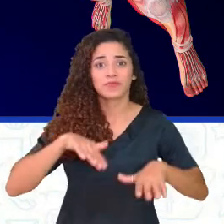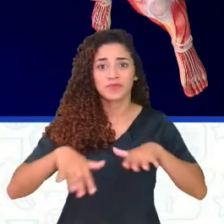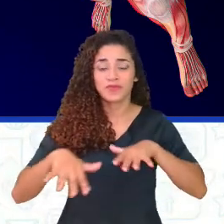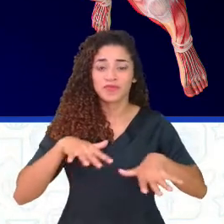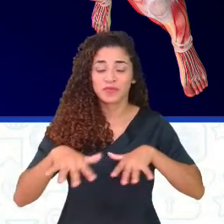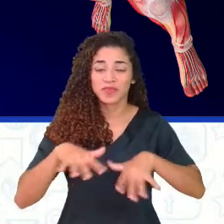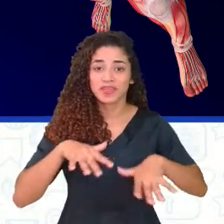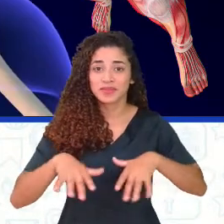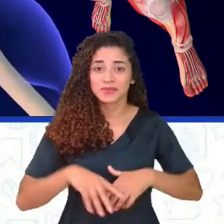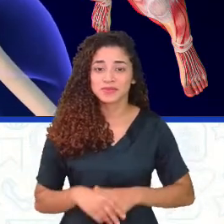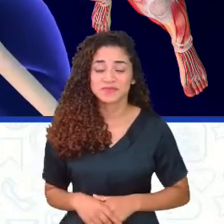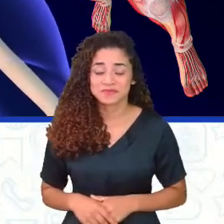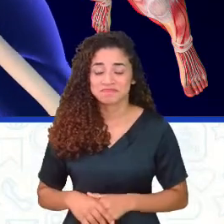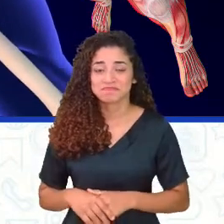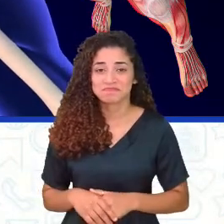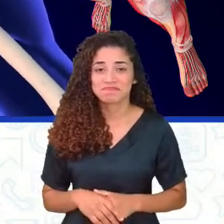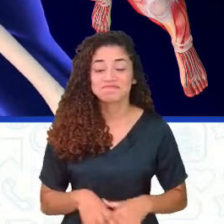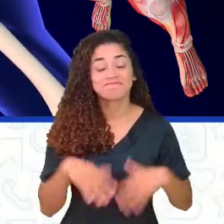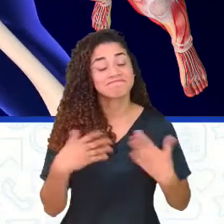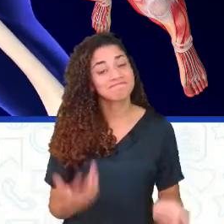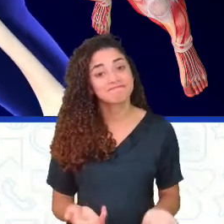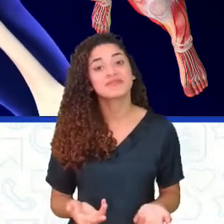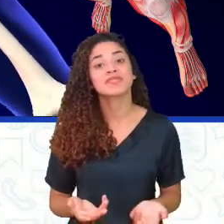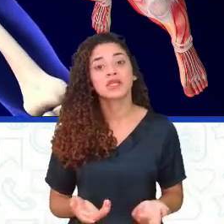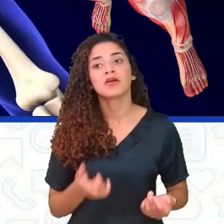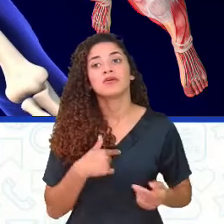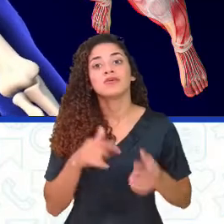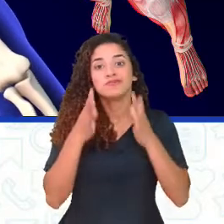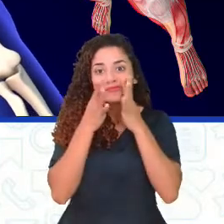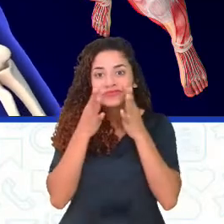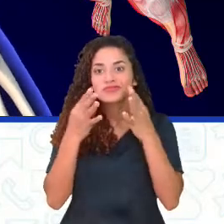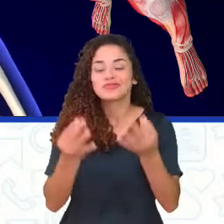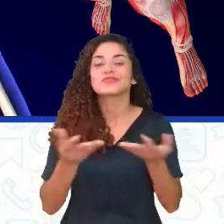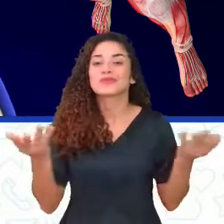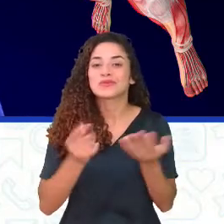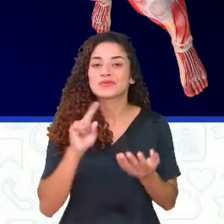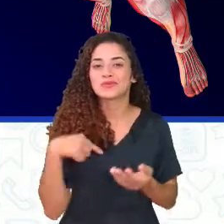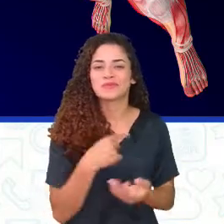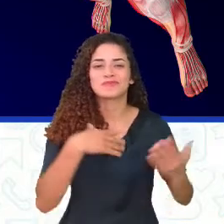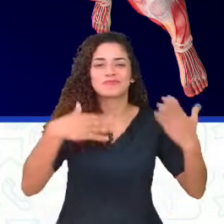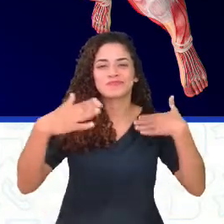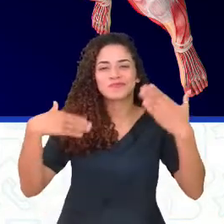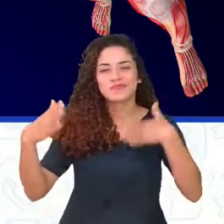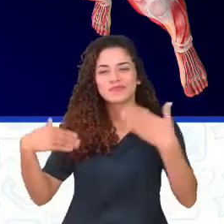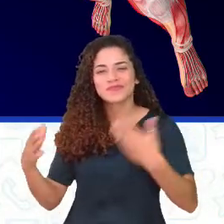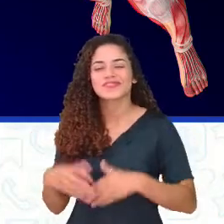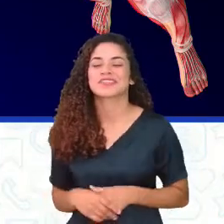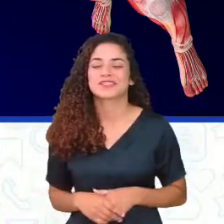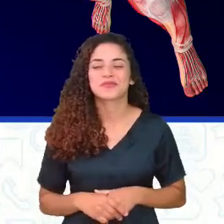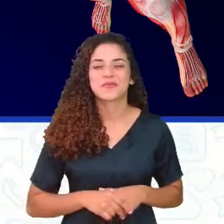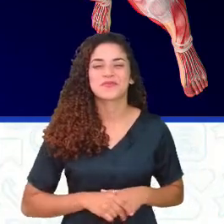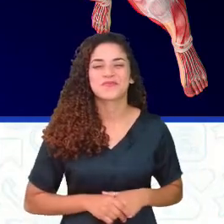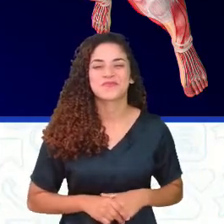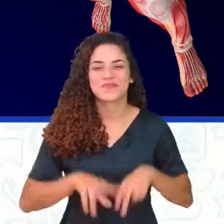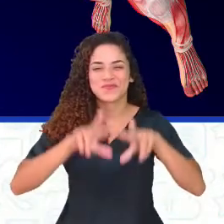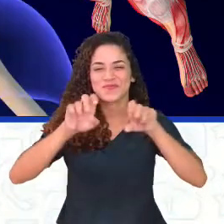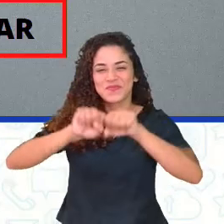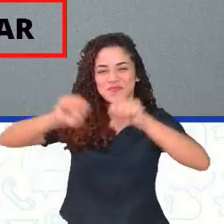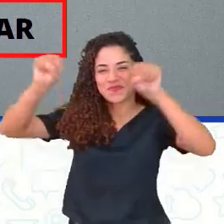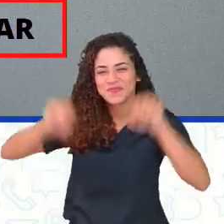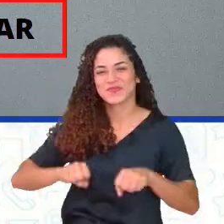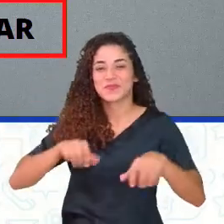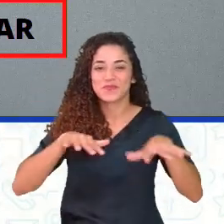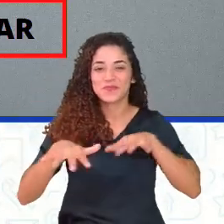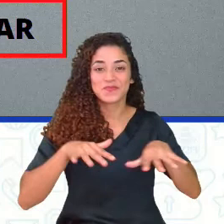à questão do movimento. Então, fiquem atentos, porque nós vamos conversar muito a respeito do sistema